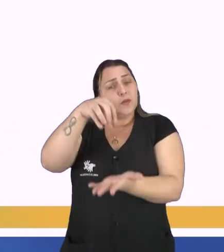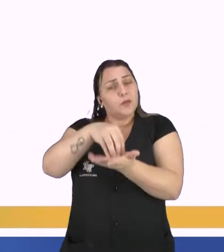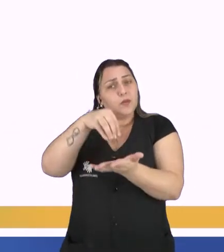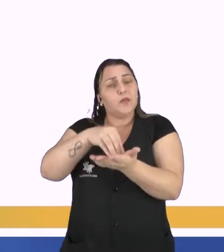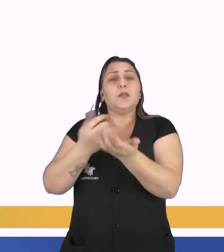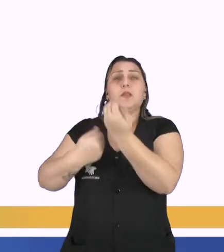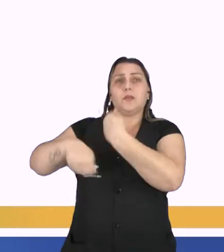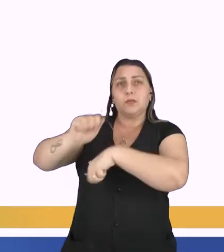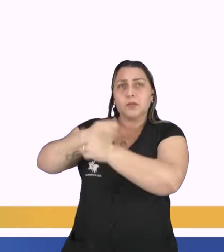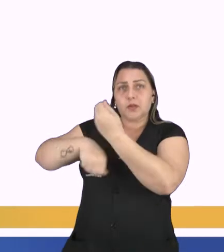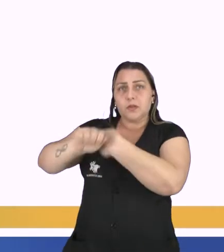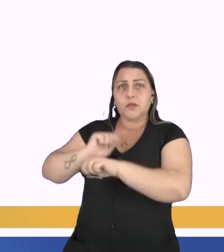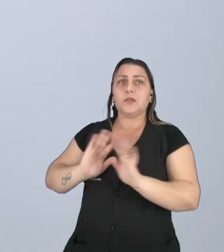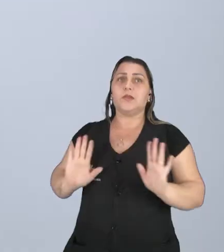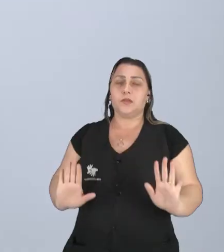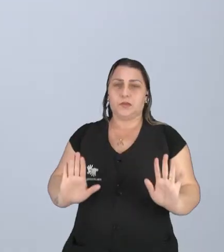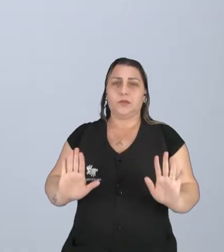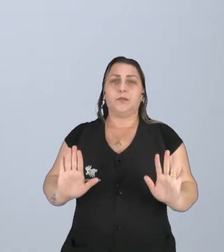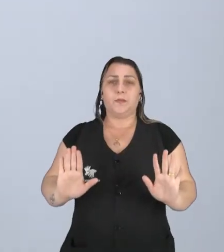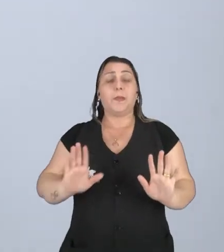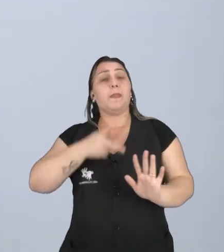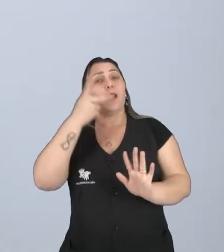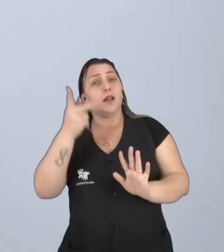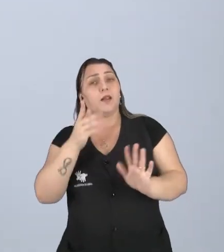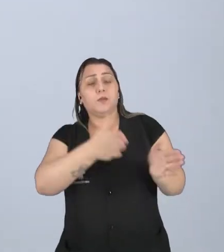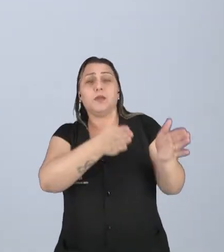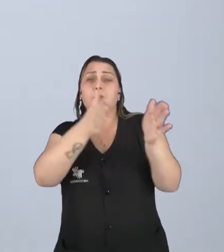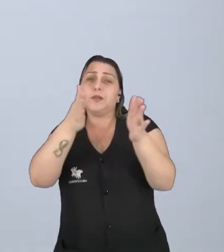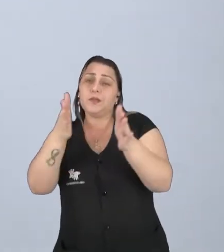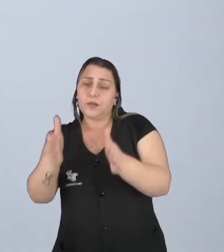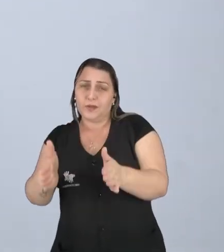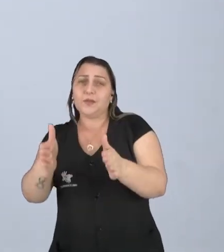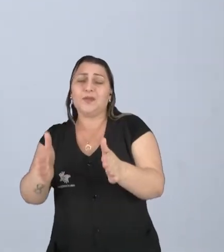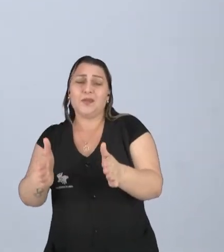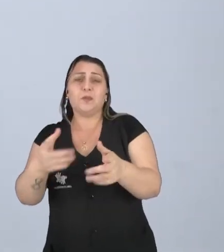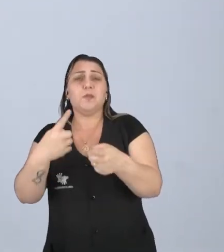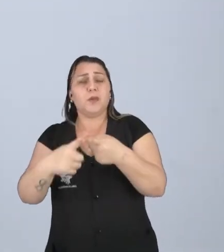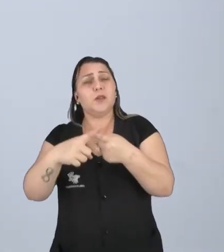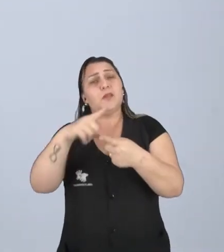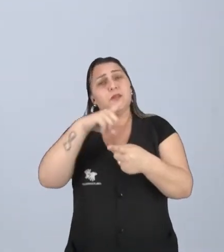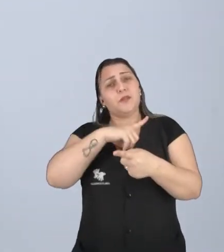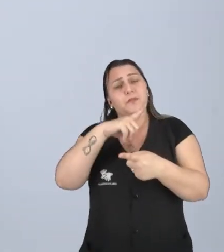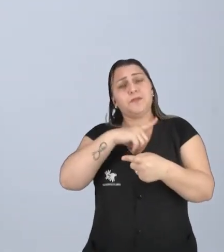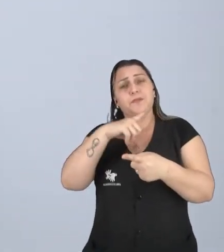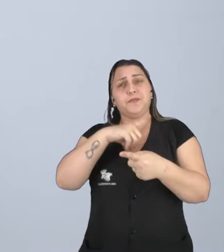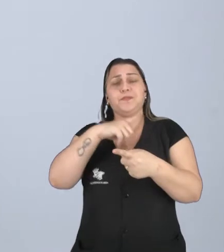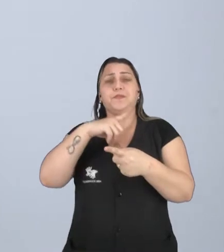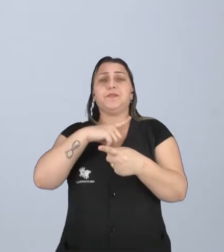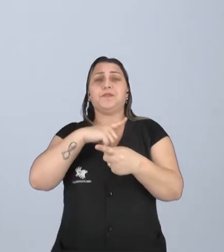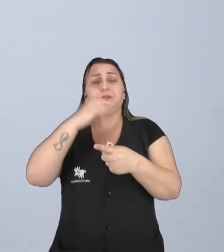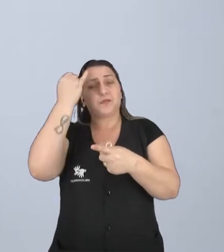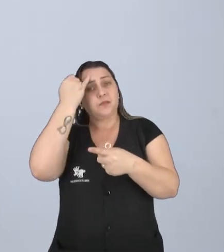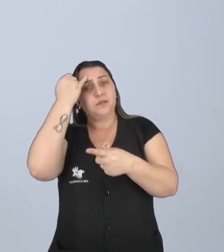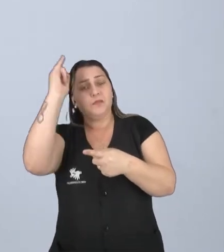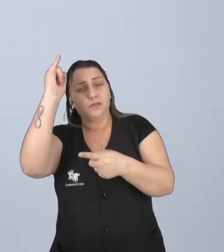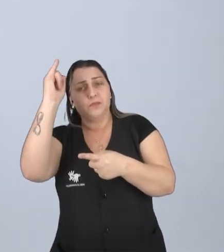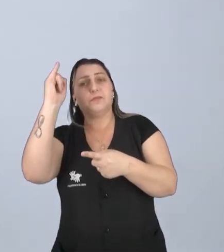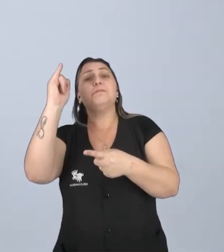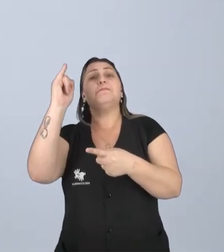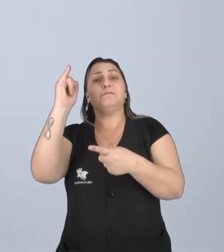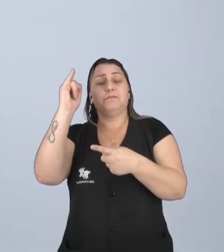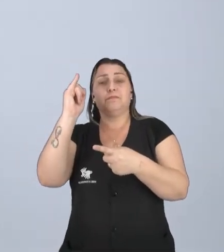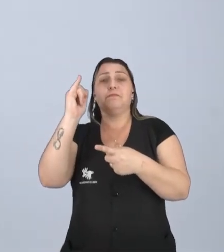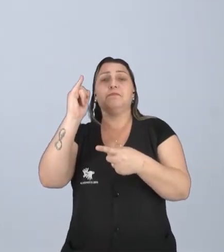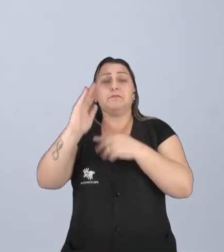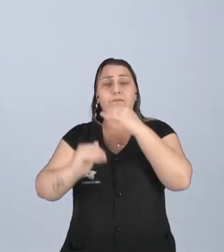centralização administrativa, pessoal. Então, como eu disse para vocês, é um período de muita efervescência, porque temos aí ideias progressistas